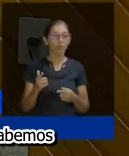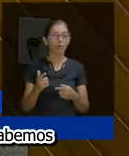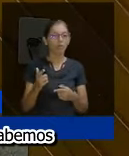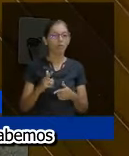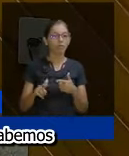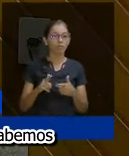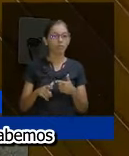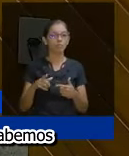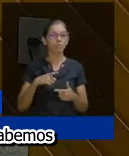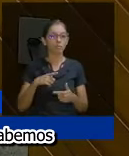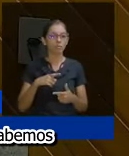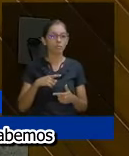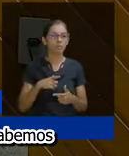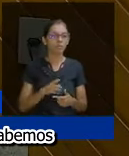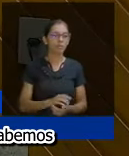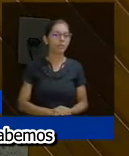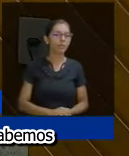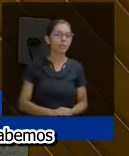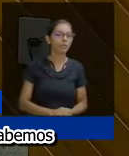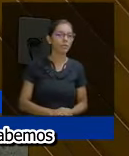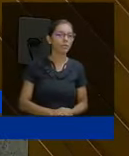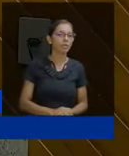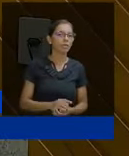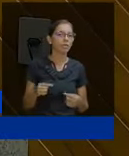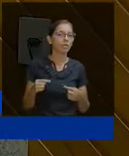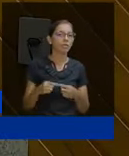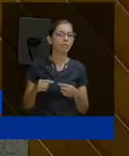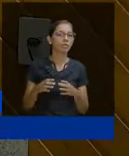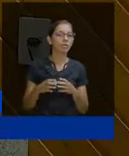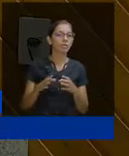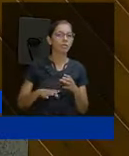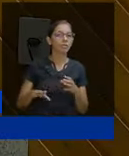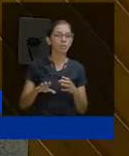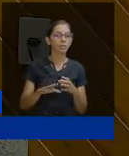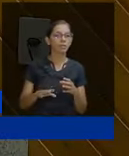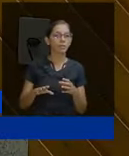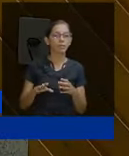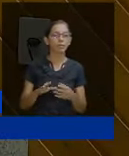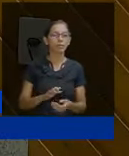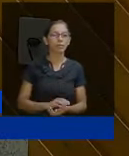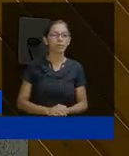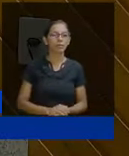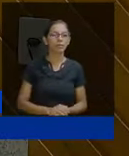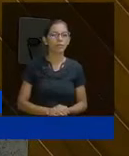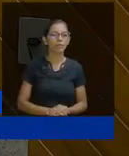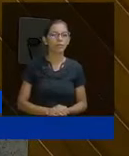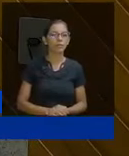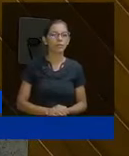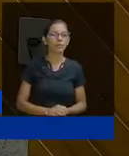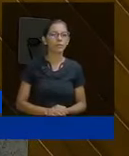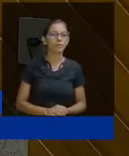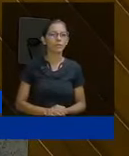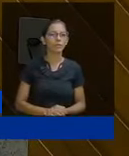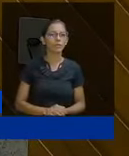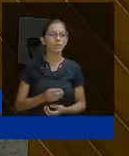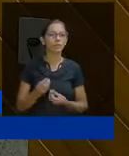envolvendo decisão de órgão colegiado, nós todos sabemos, houve duas retroações nessa